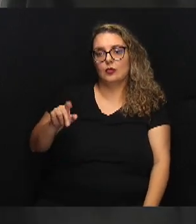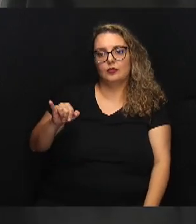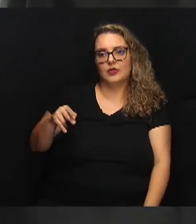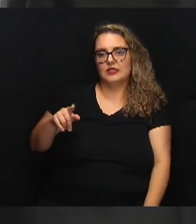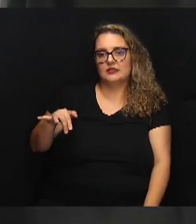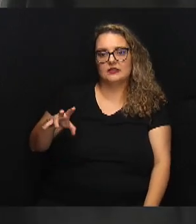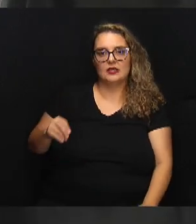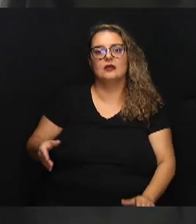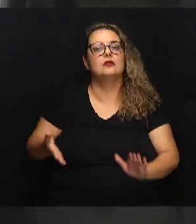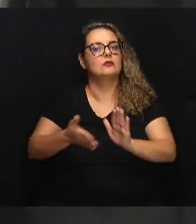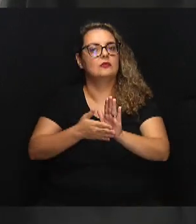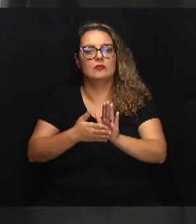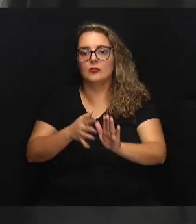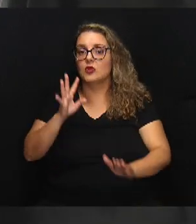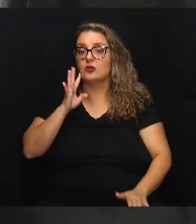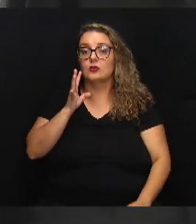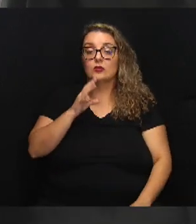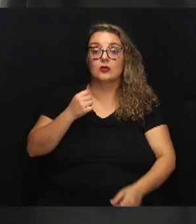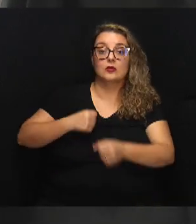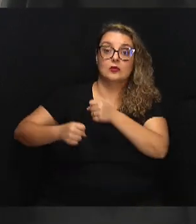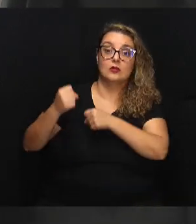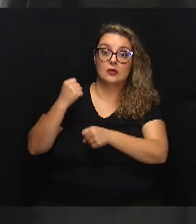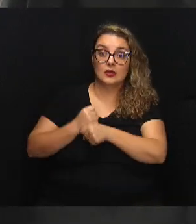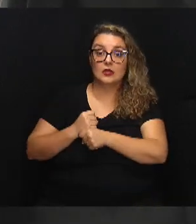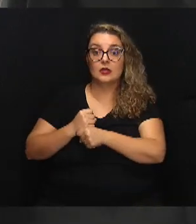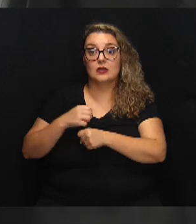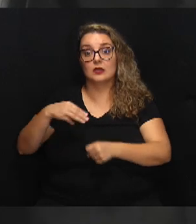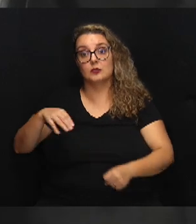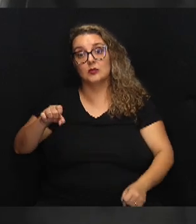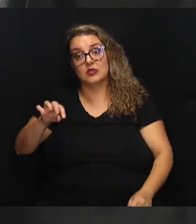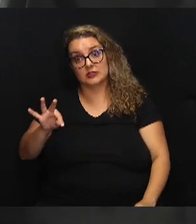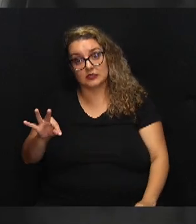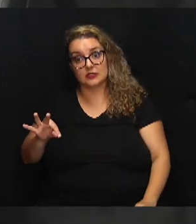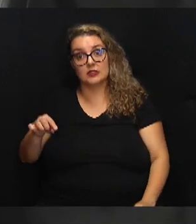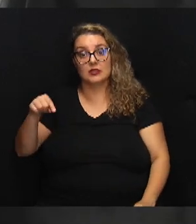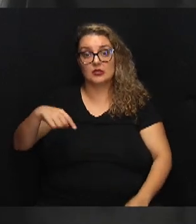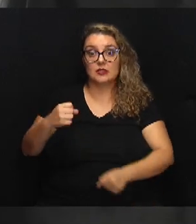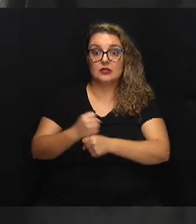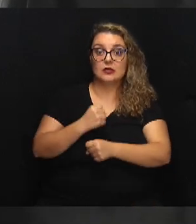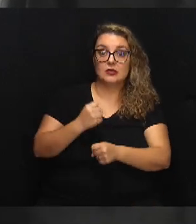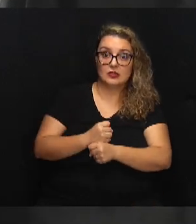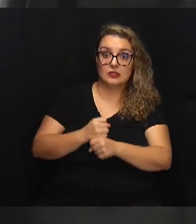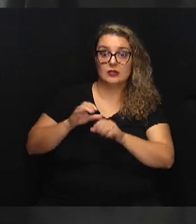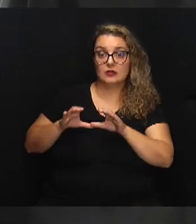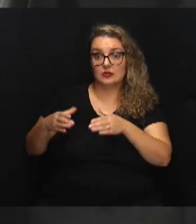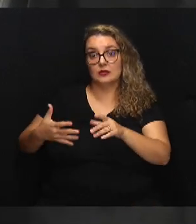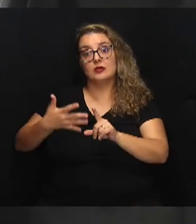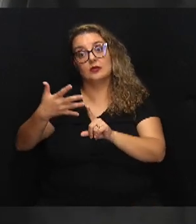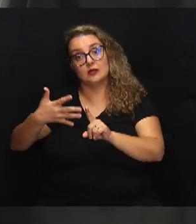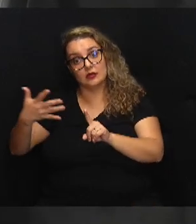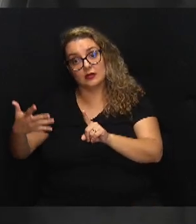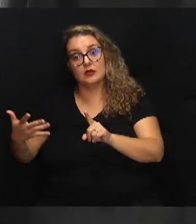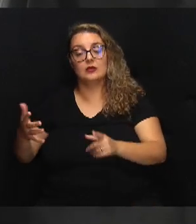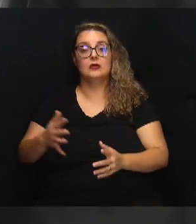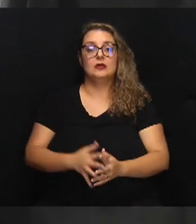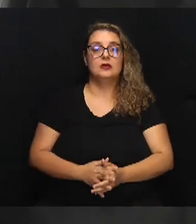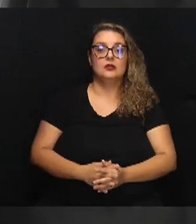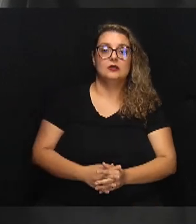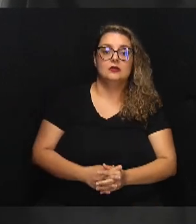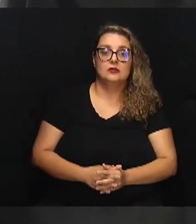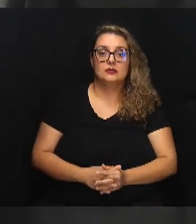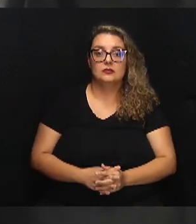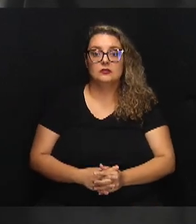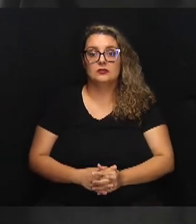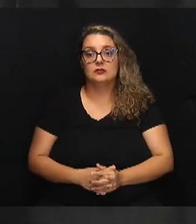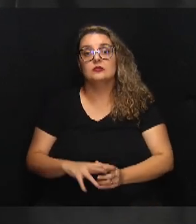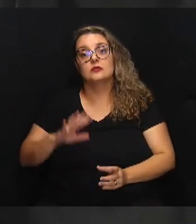com uma proposta muito legal. Ano passado foi MST, Sim. esse ano é a comunidade LGBTQIA+, Sim. né? Que acho